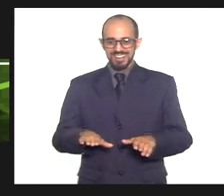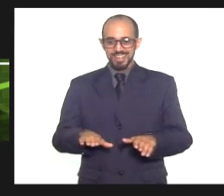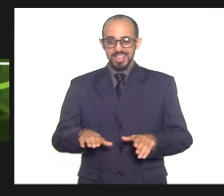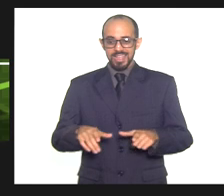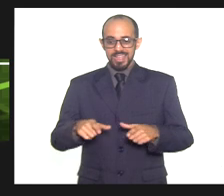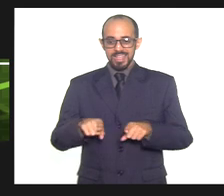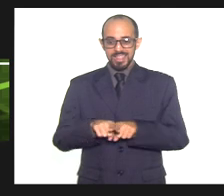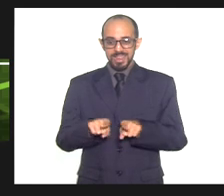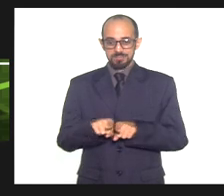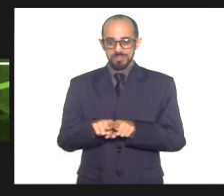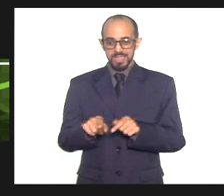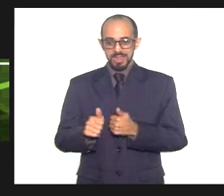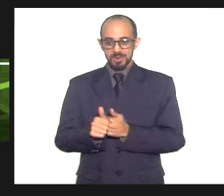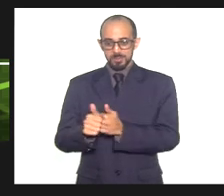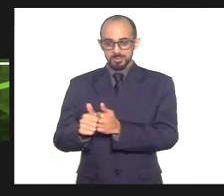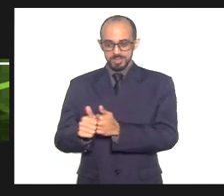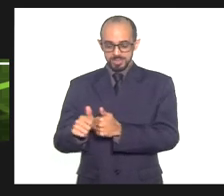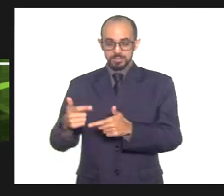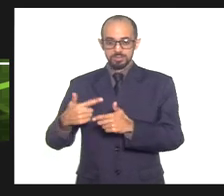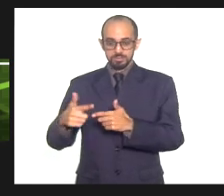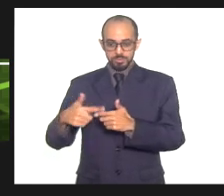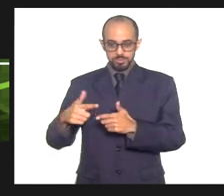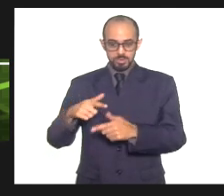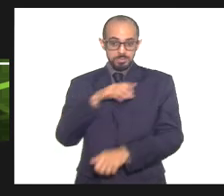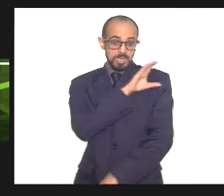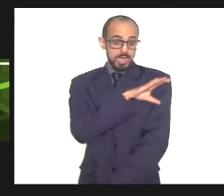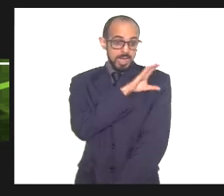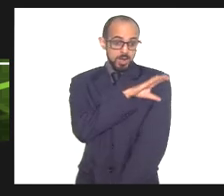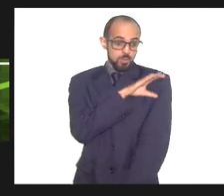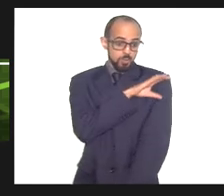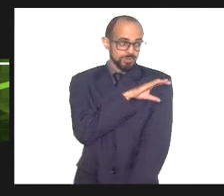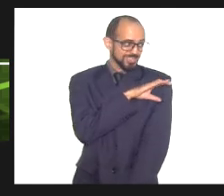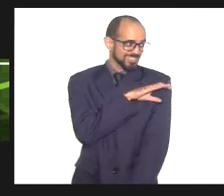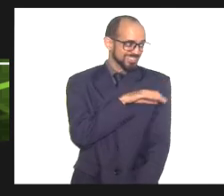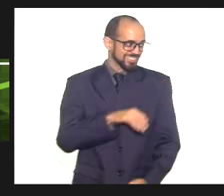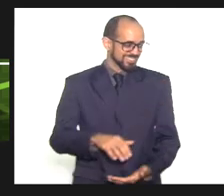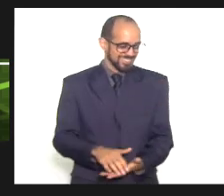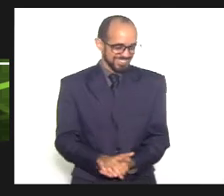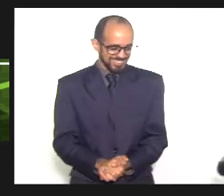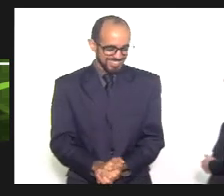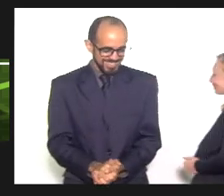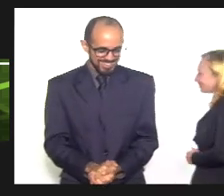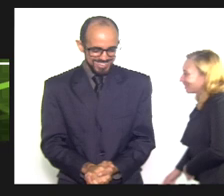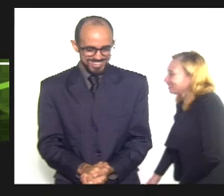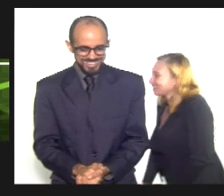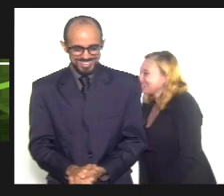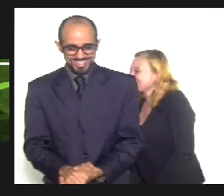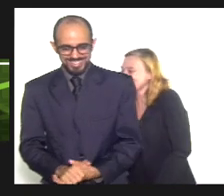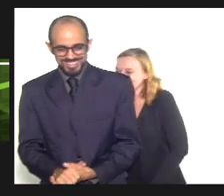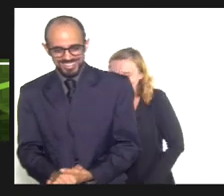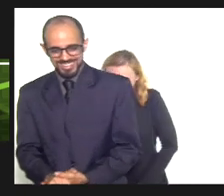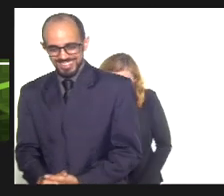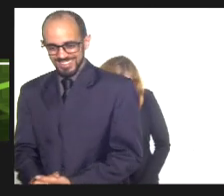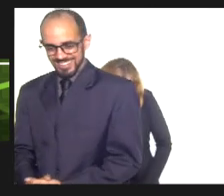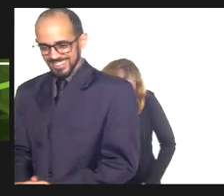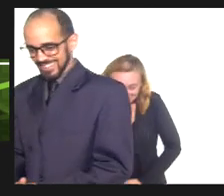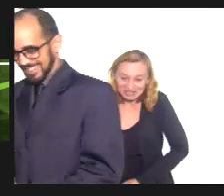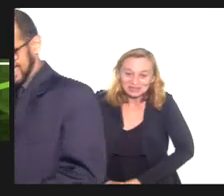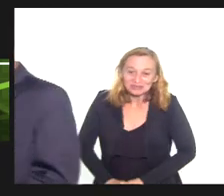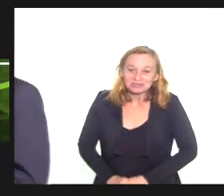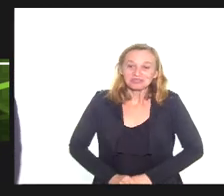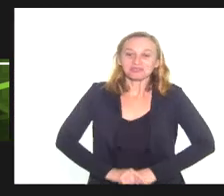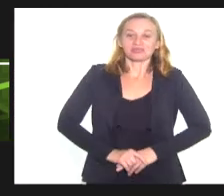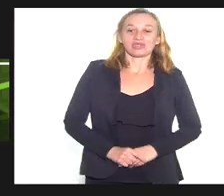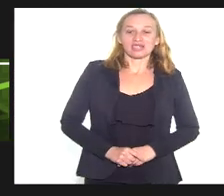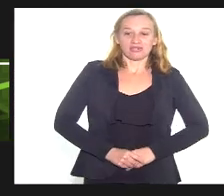acompanhado essa questão da bacia de Campos há muito tempo, inclusive no período que a